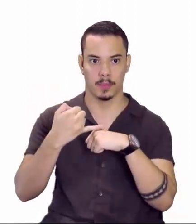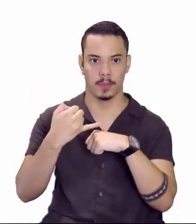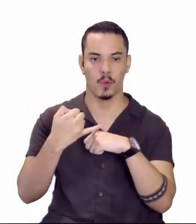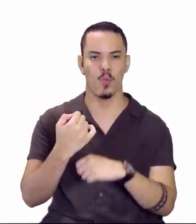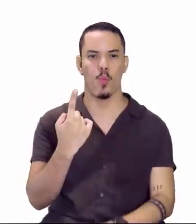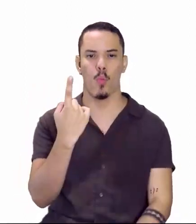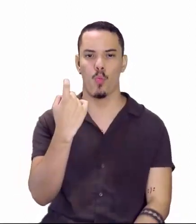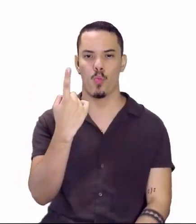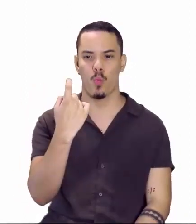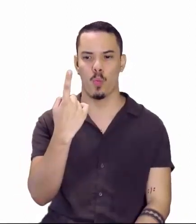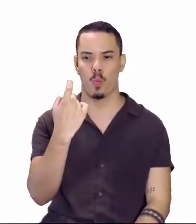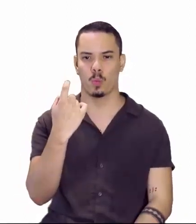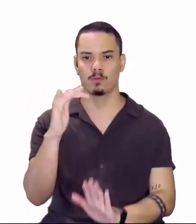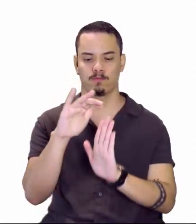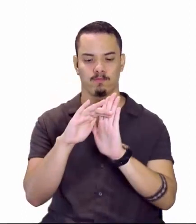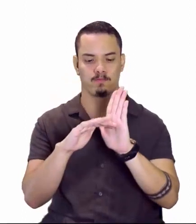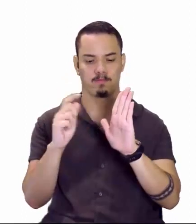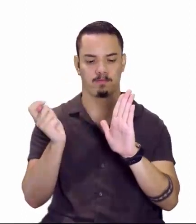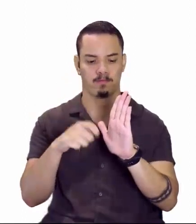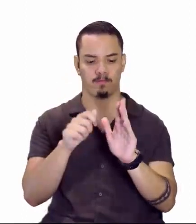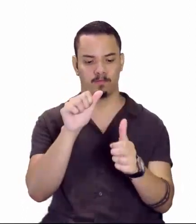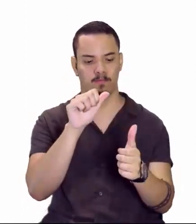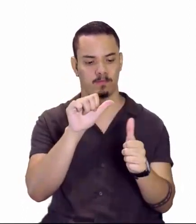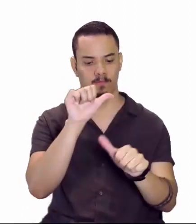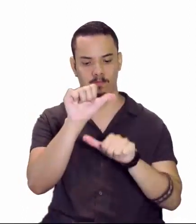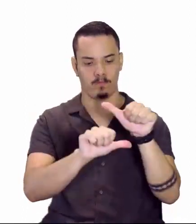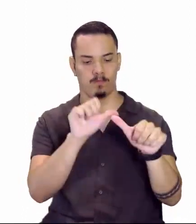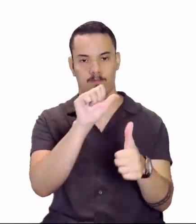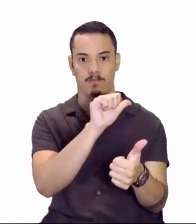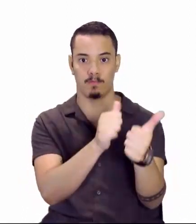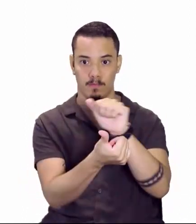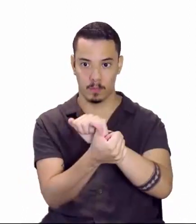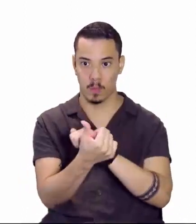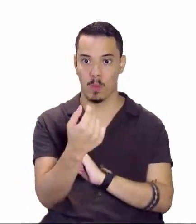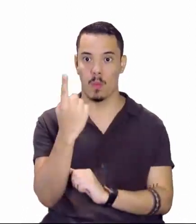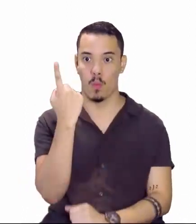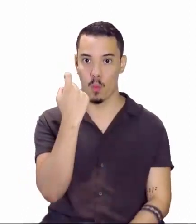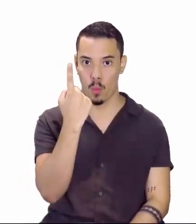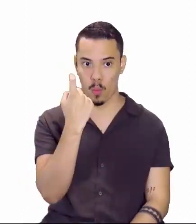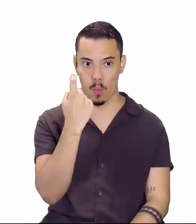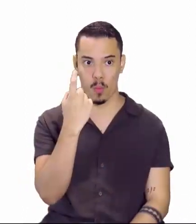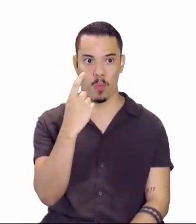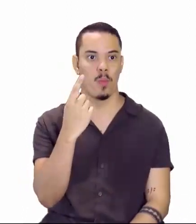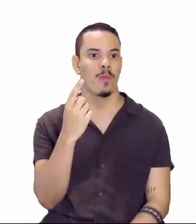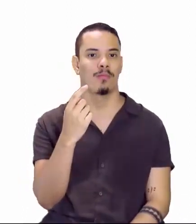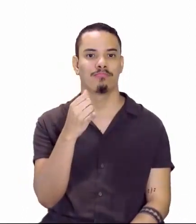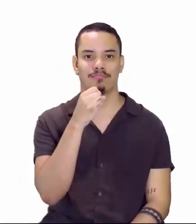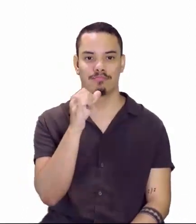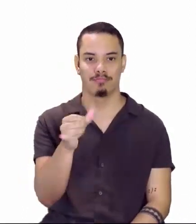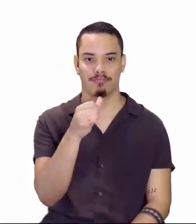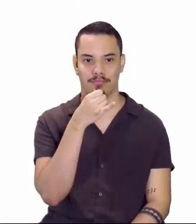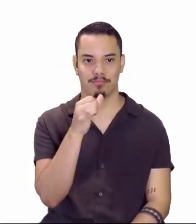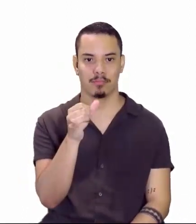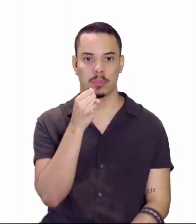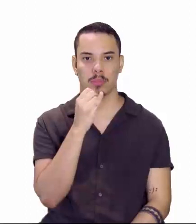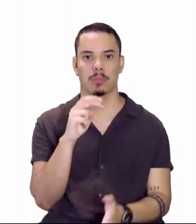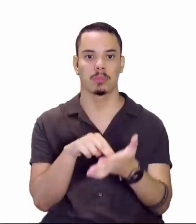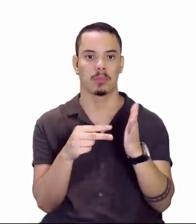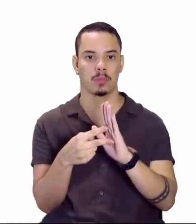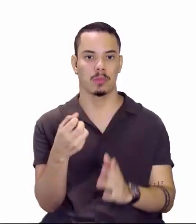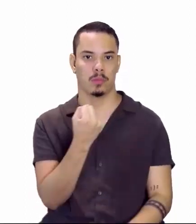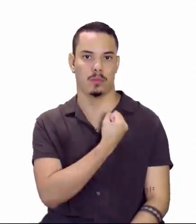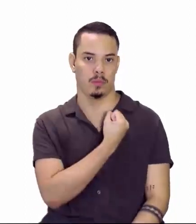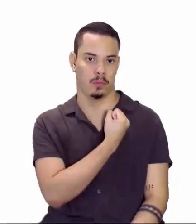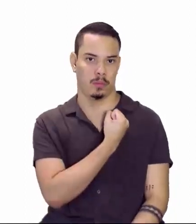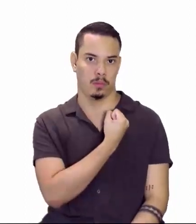o único fator que sofre alteração em decorrência da carga é o número de